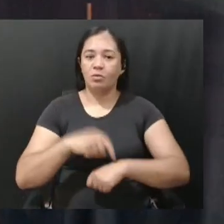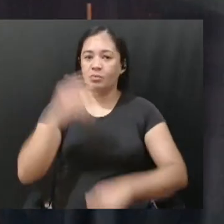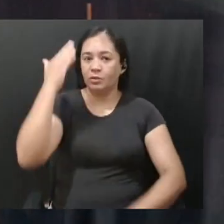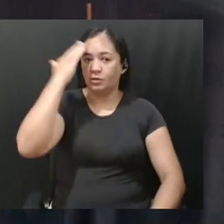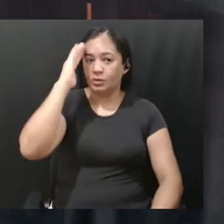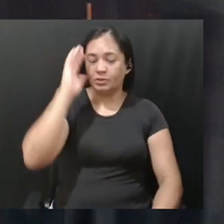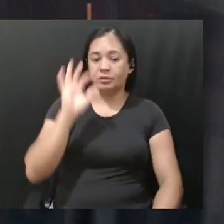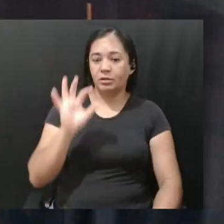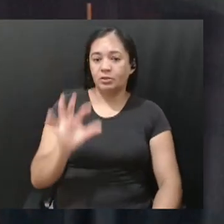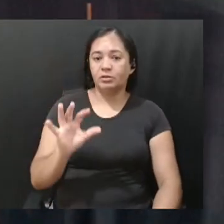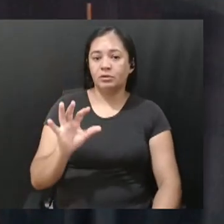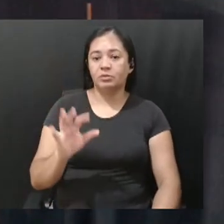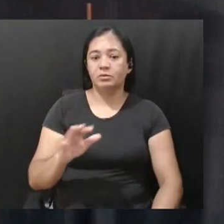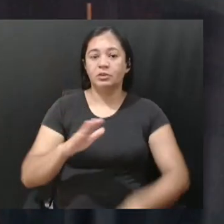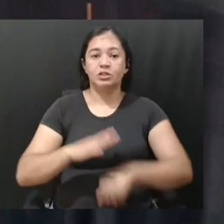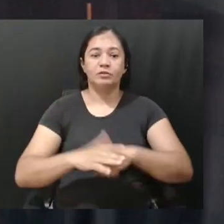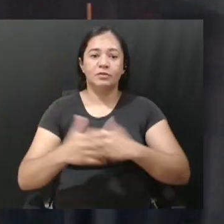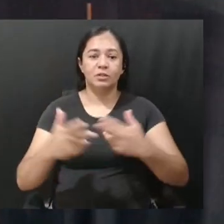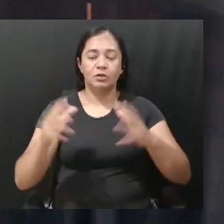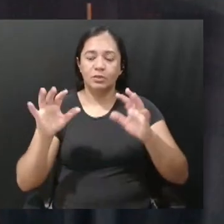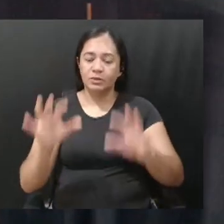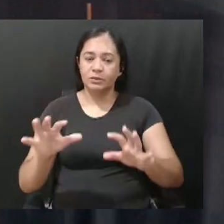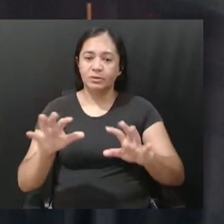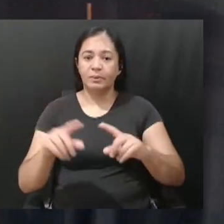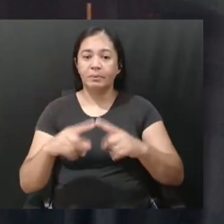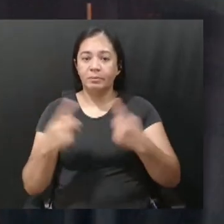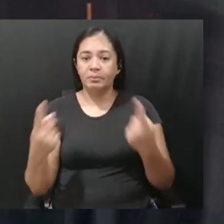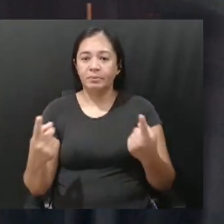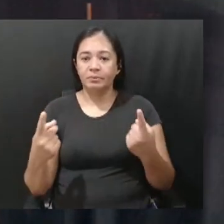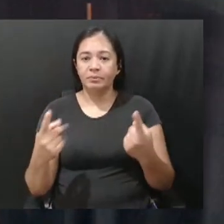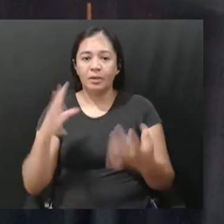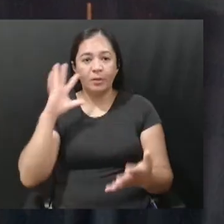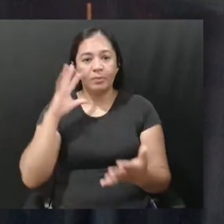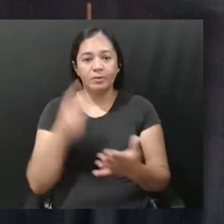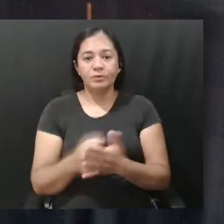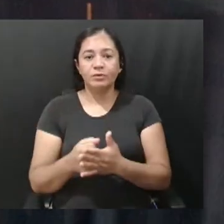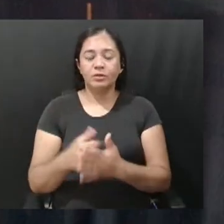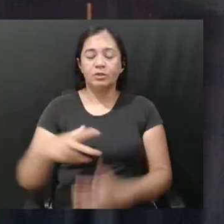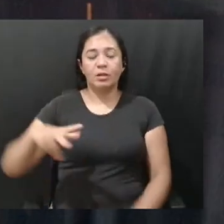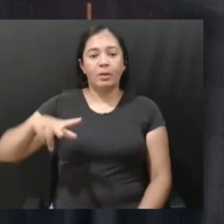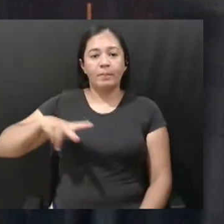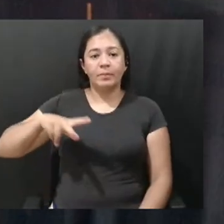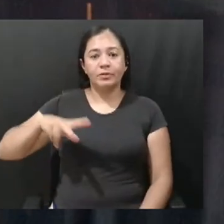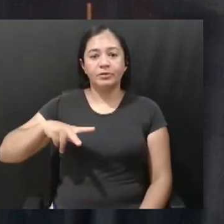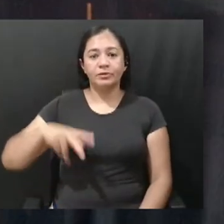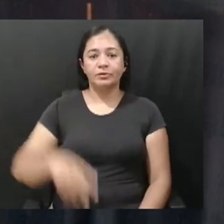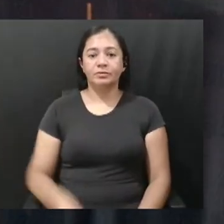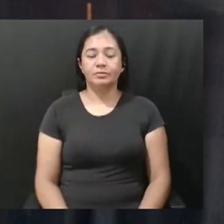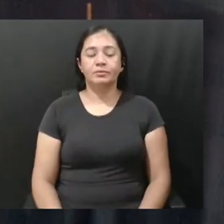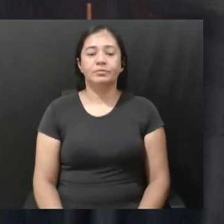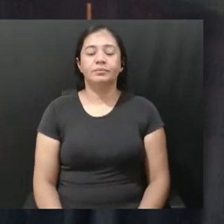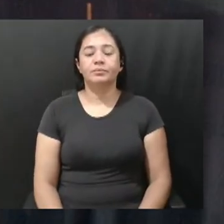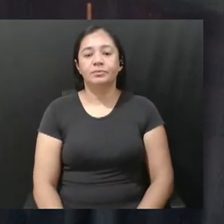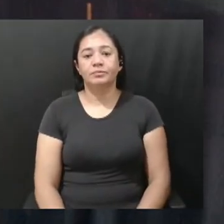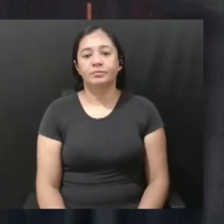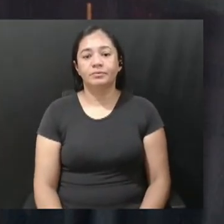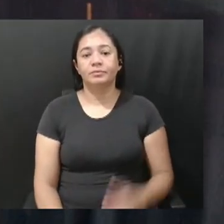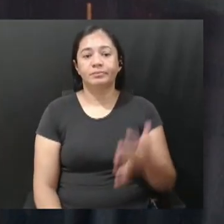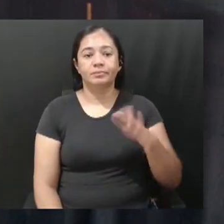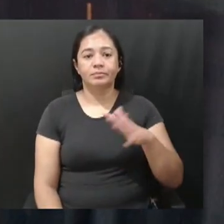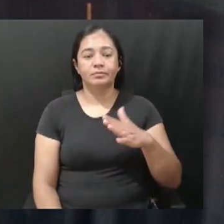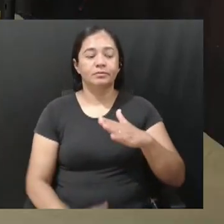com isso, né, mas é uma decisão muito particular, porque é isso também, né, às vezes esse limite, ele é necessário